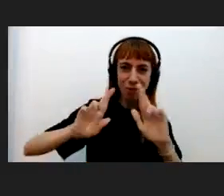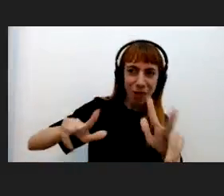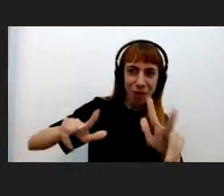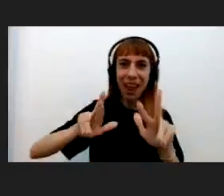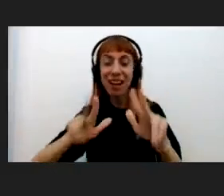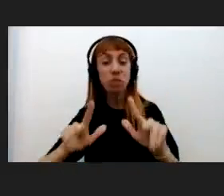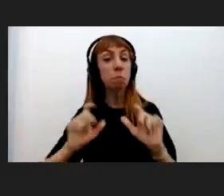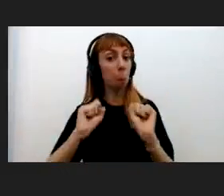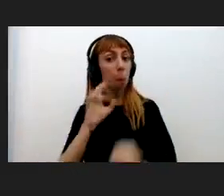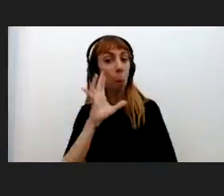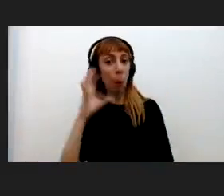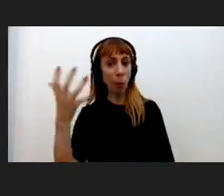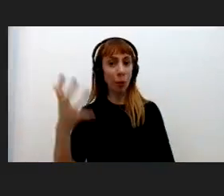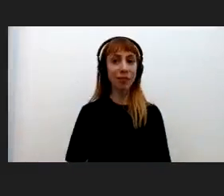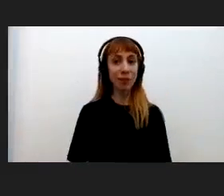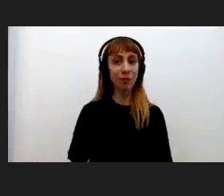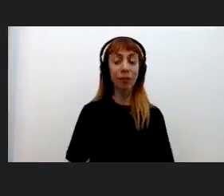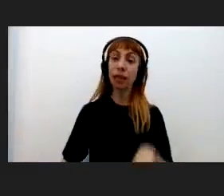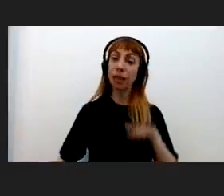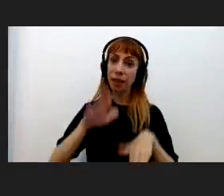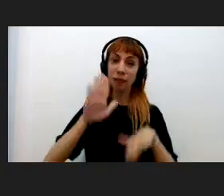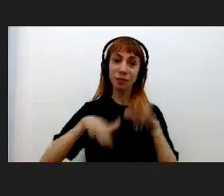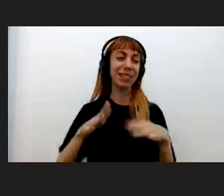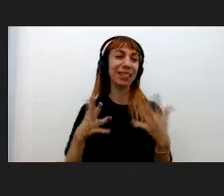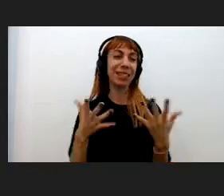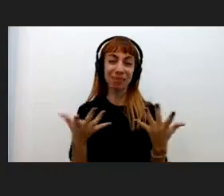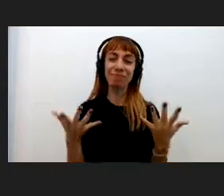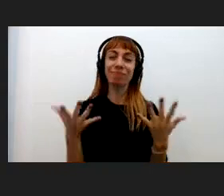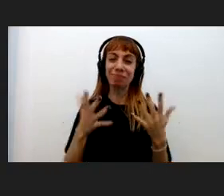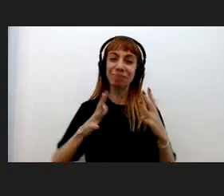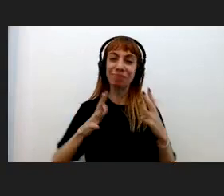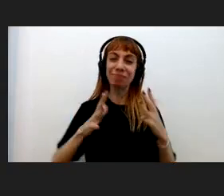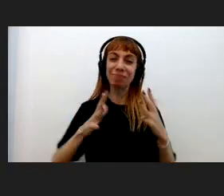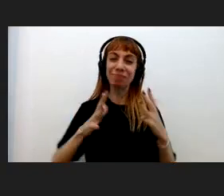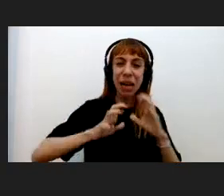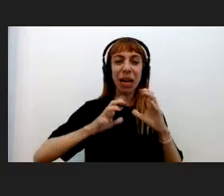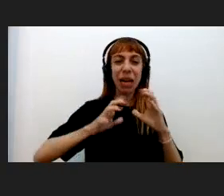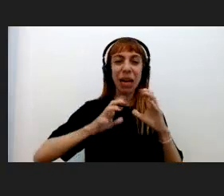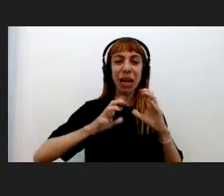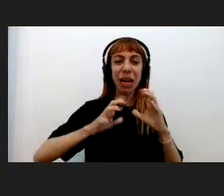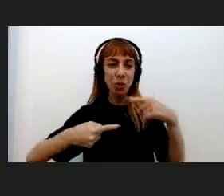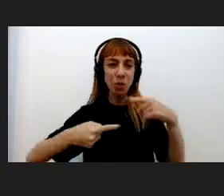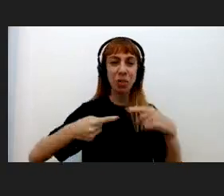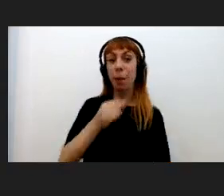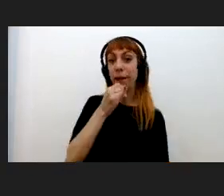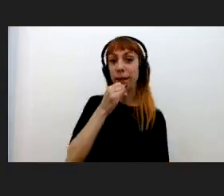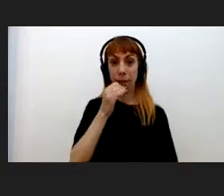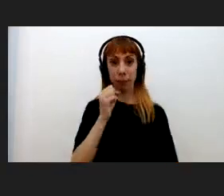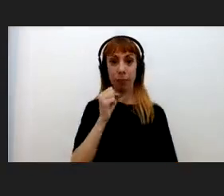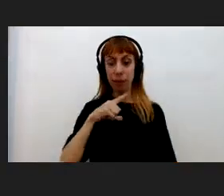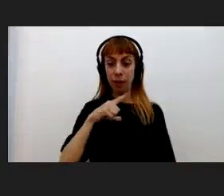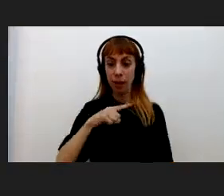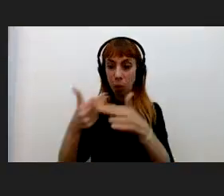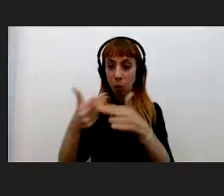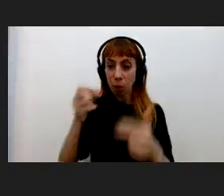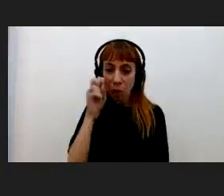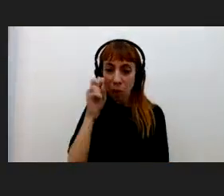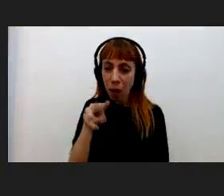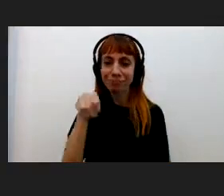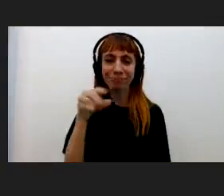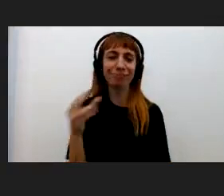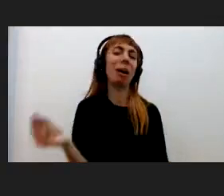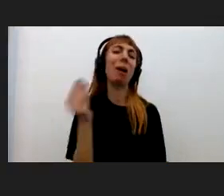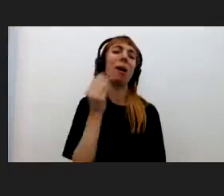né? Às vezes algo que é óbvio para mim, talvez não seja tão óbvio para o outro. Existem